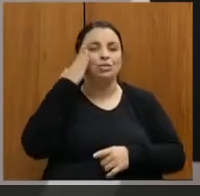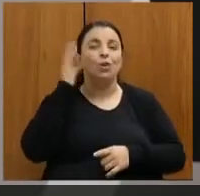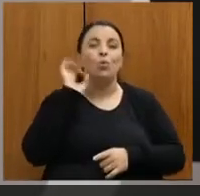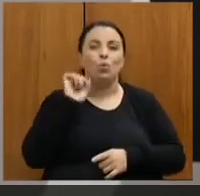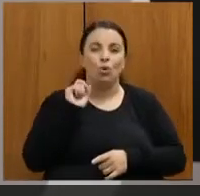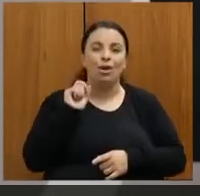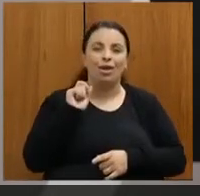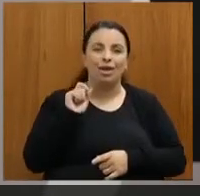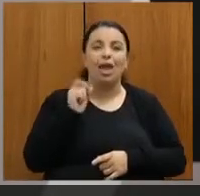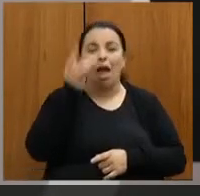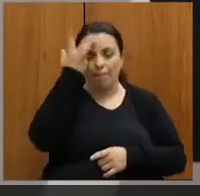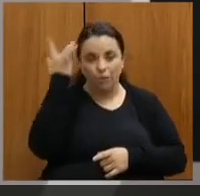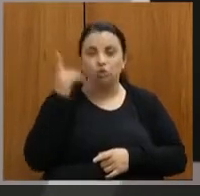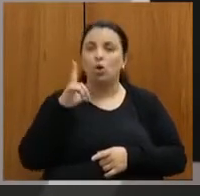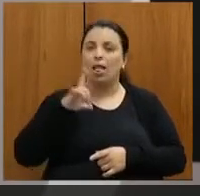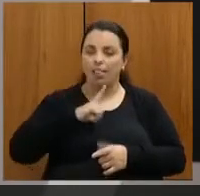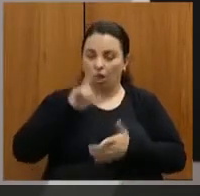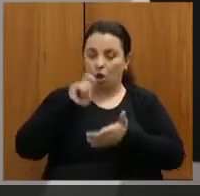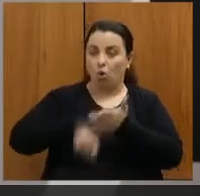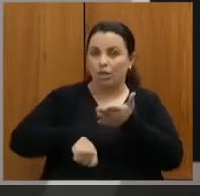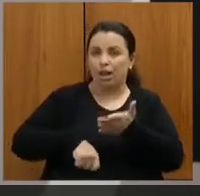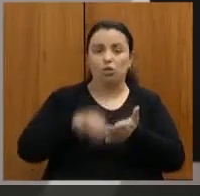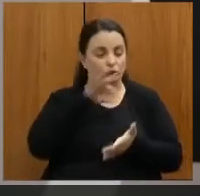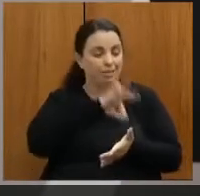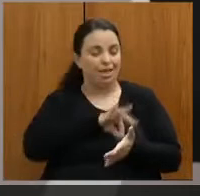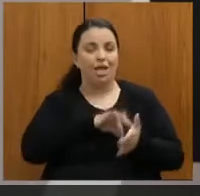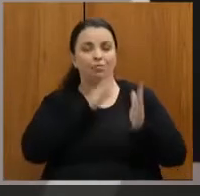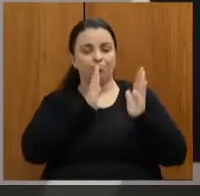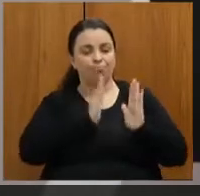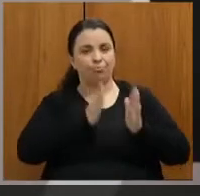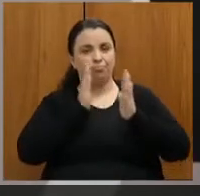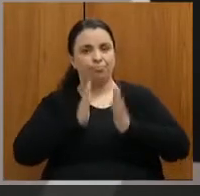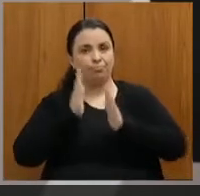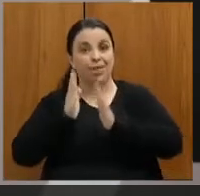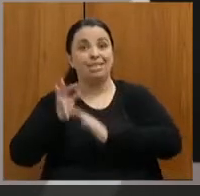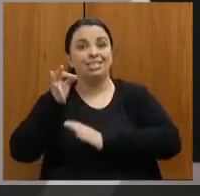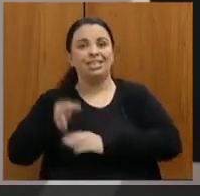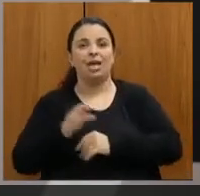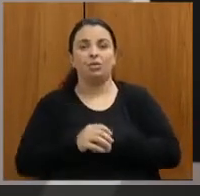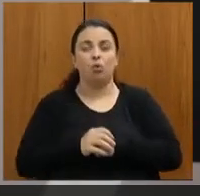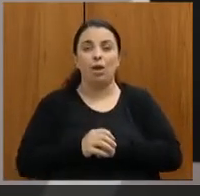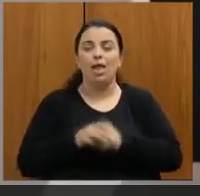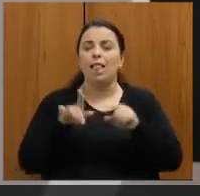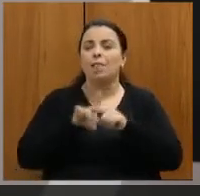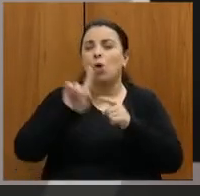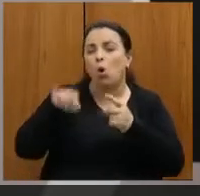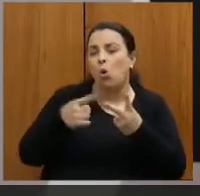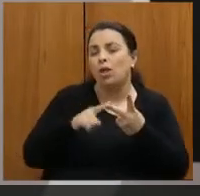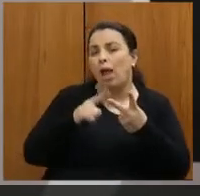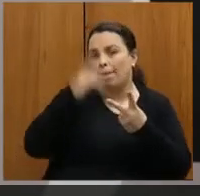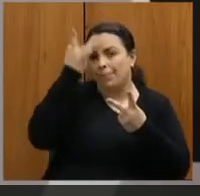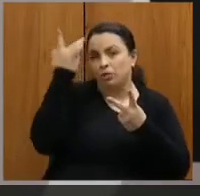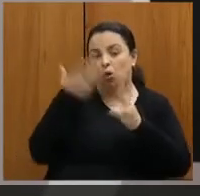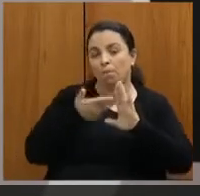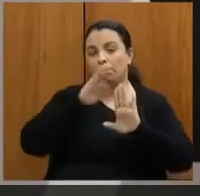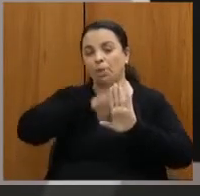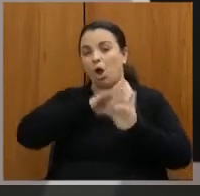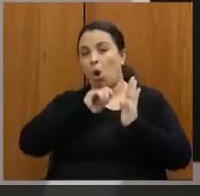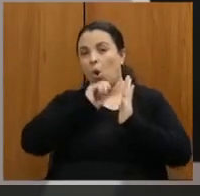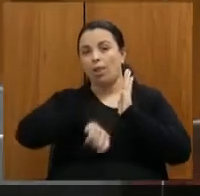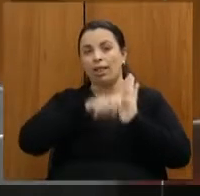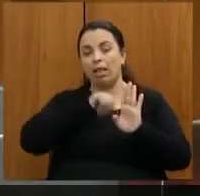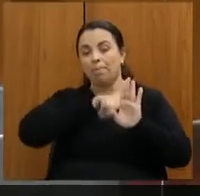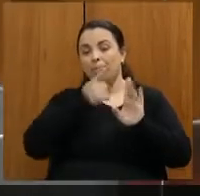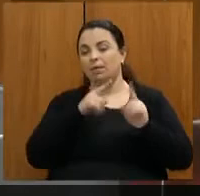mesmo recebendo o salário sem ter função e as minhas demandas que eu levo para secretarias elas são sempre